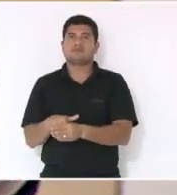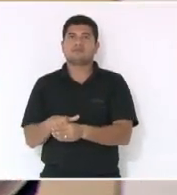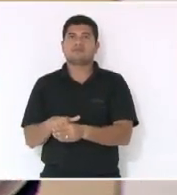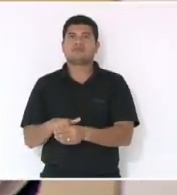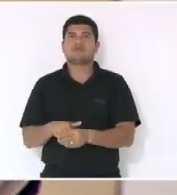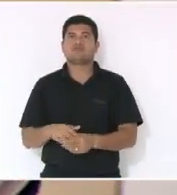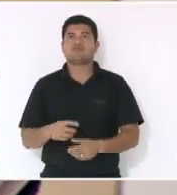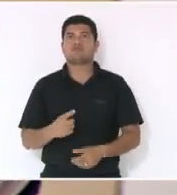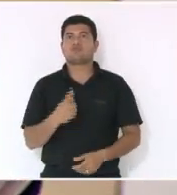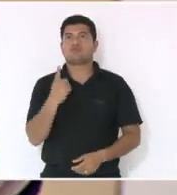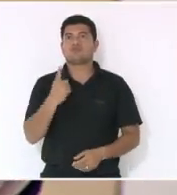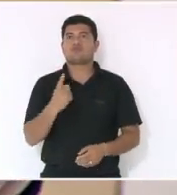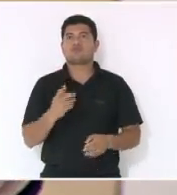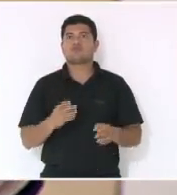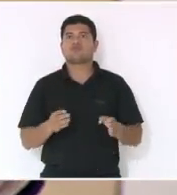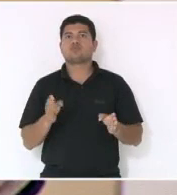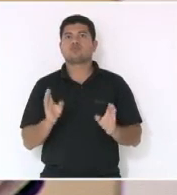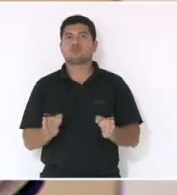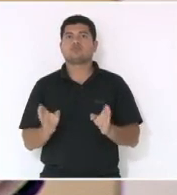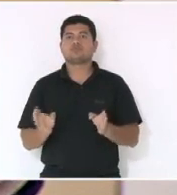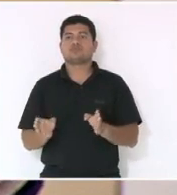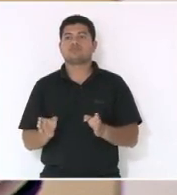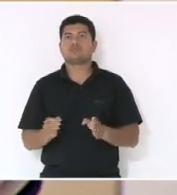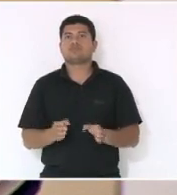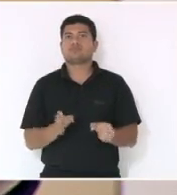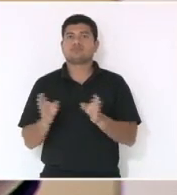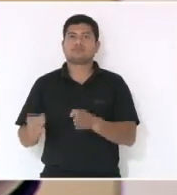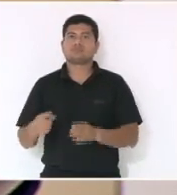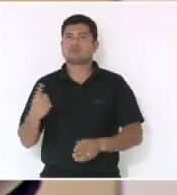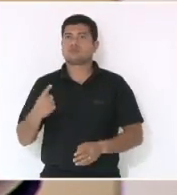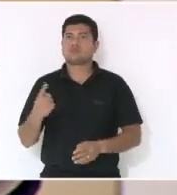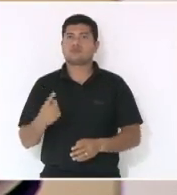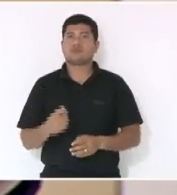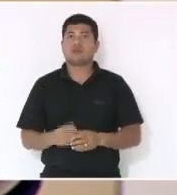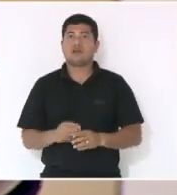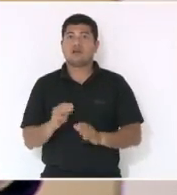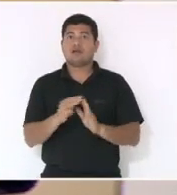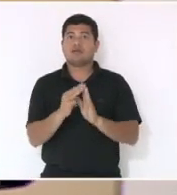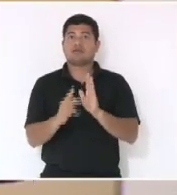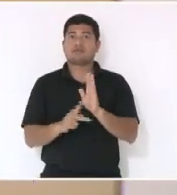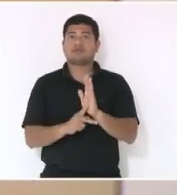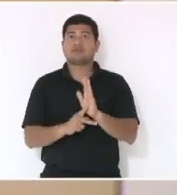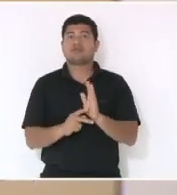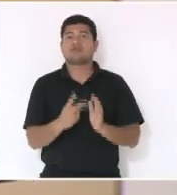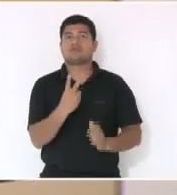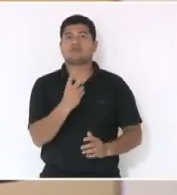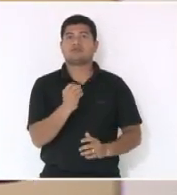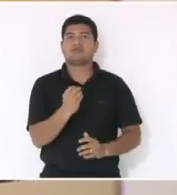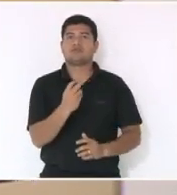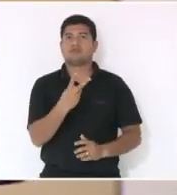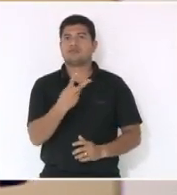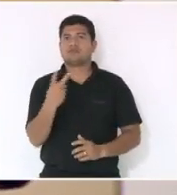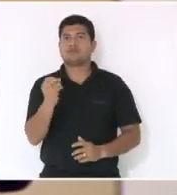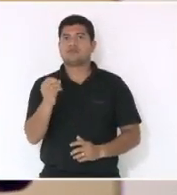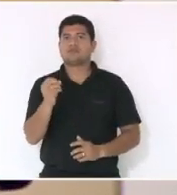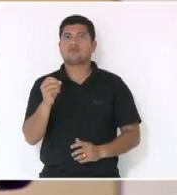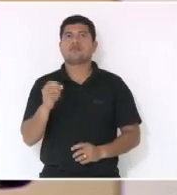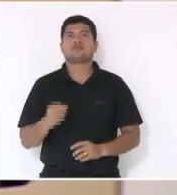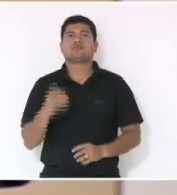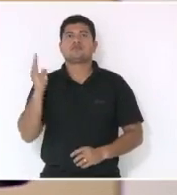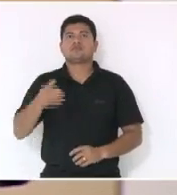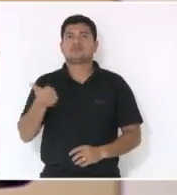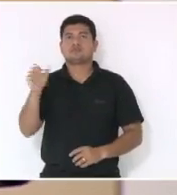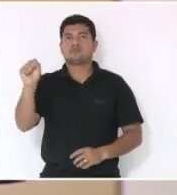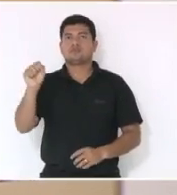da inadmissibilidade da medida provisória 220/2018, que altera o artigo 19